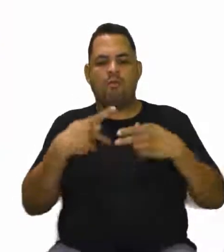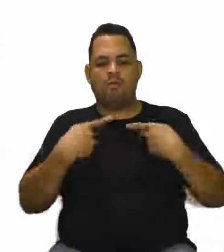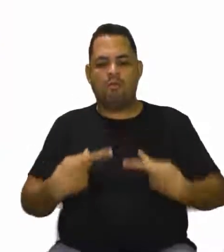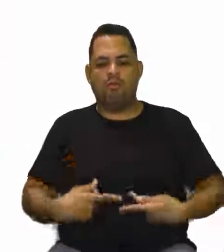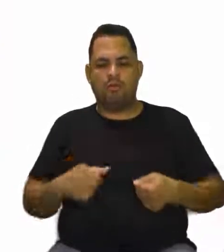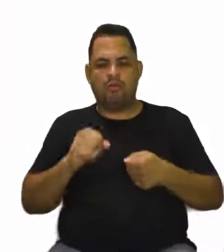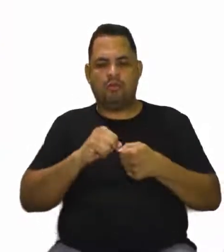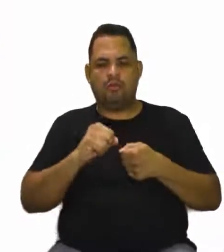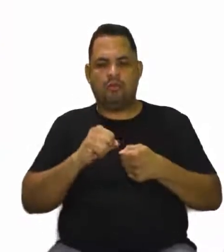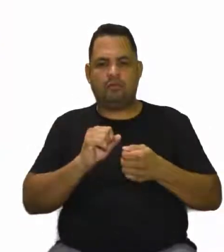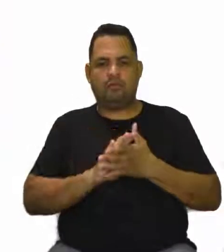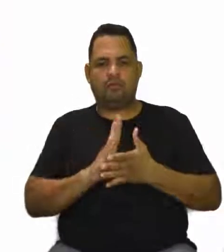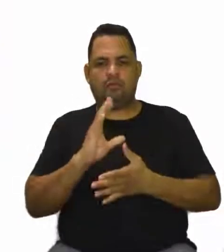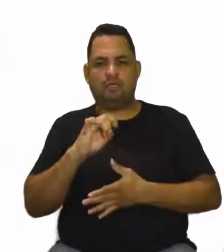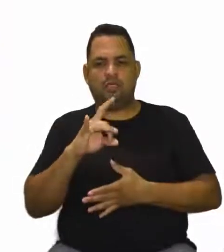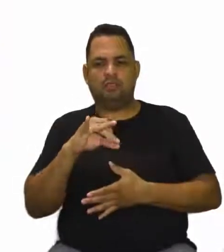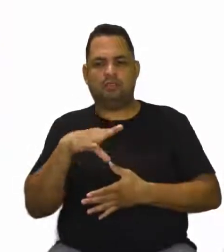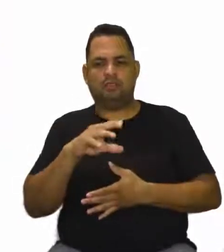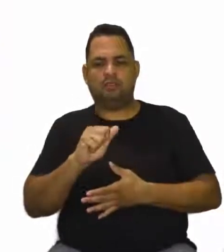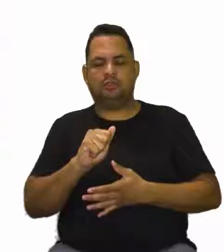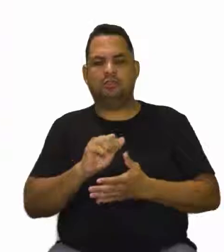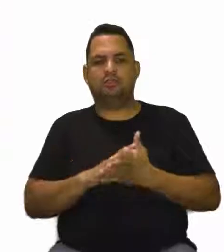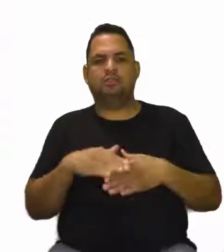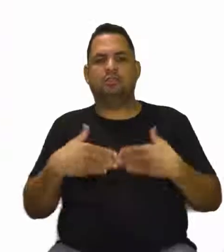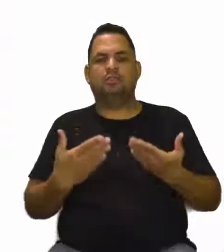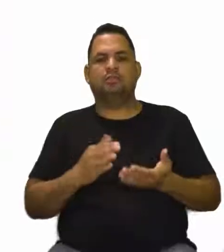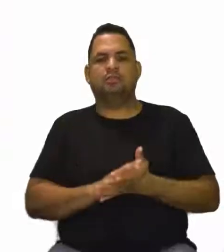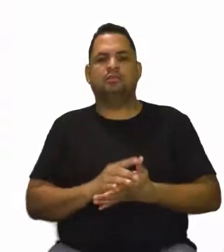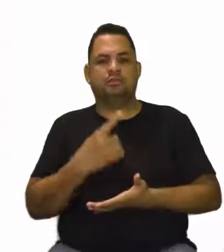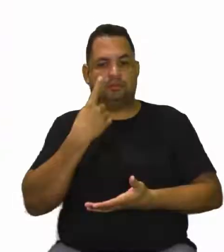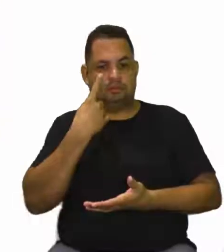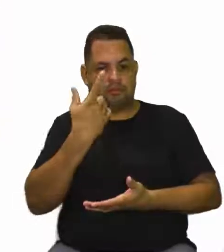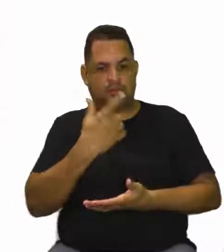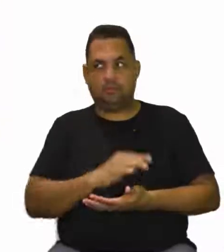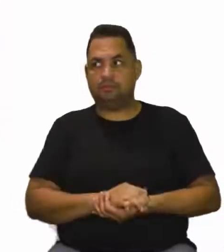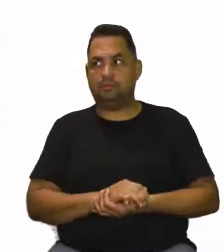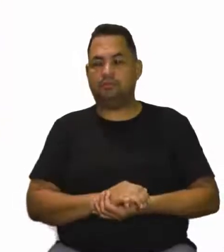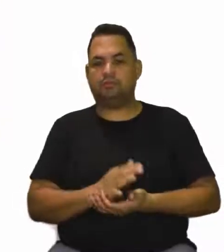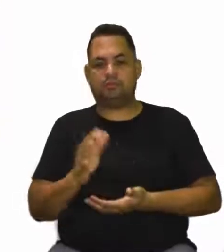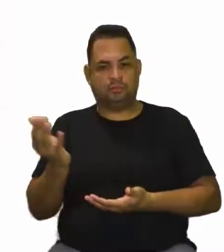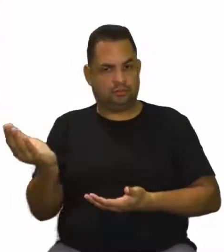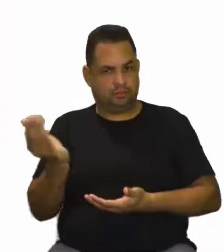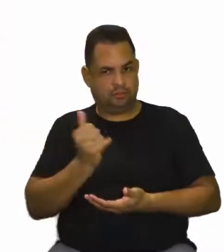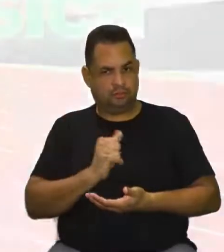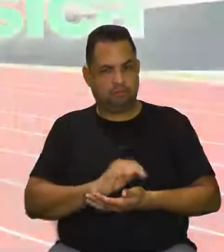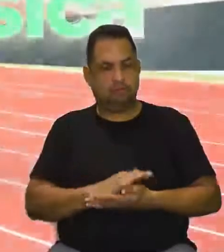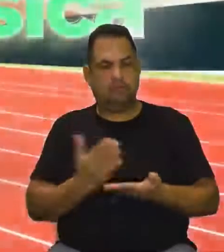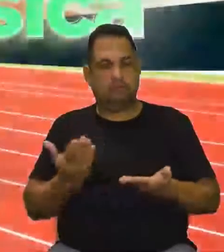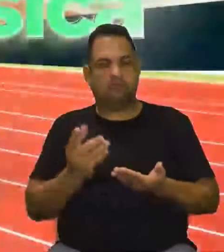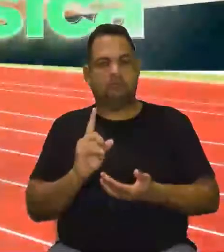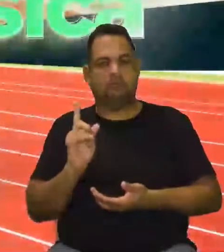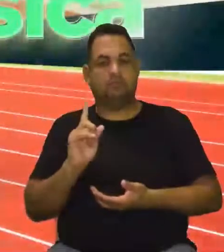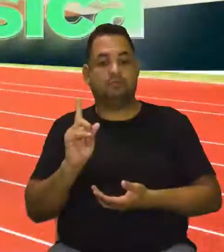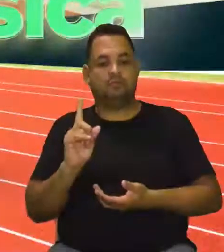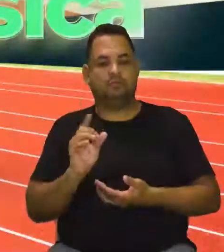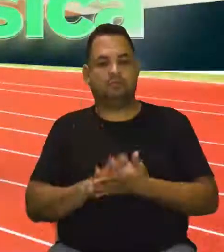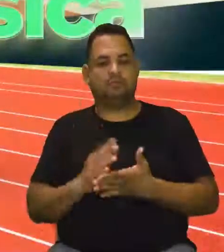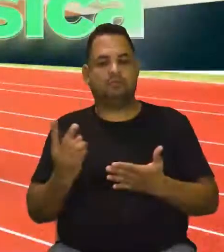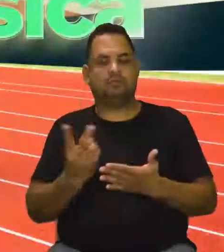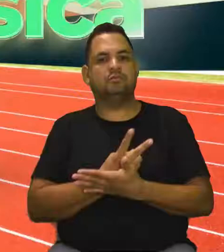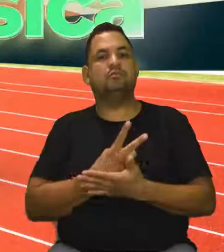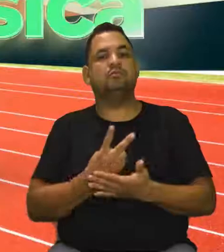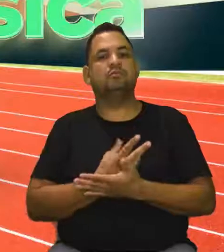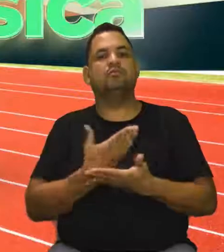só o quê? Calistenia. Então, vejam bem. Vem aqui comigo porque agora você não vai mais errar. Se